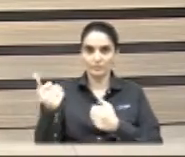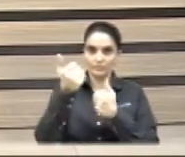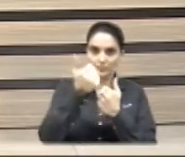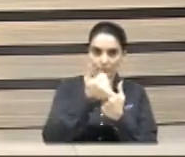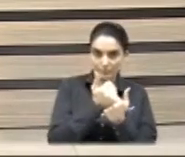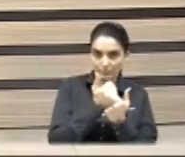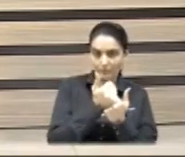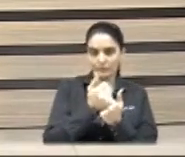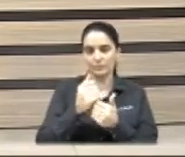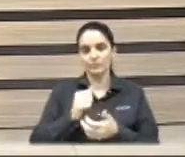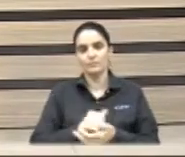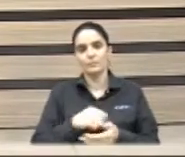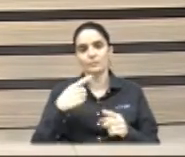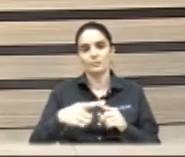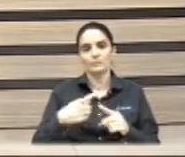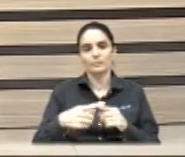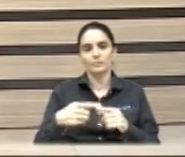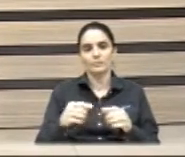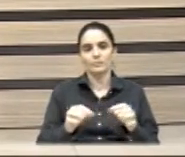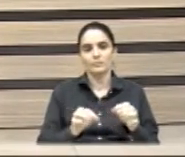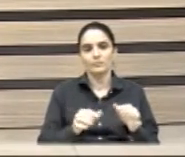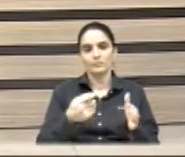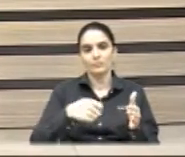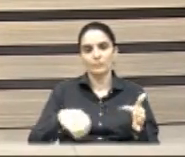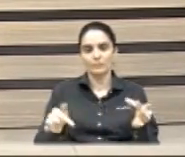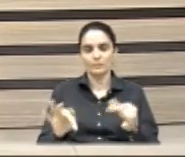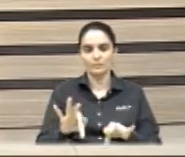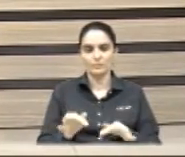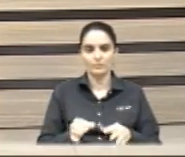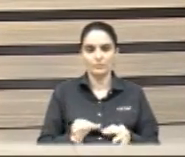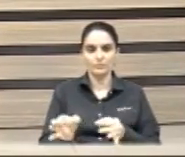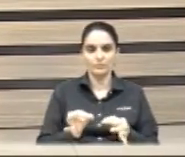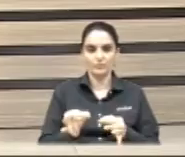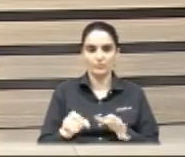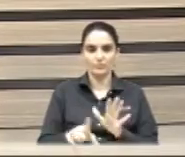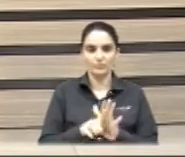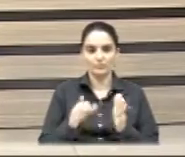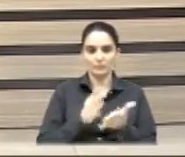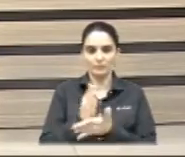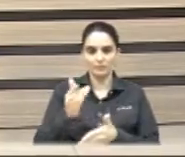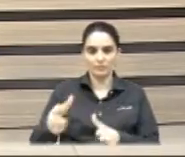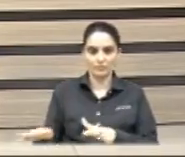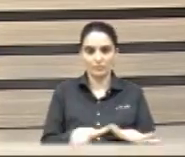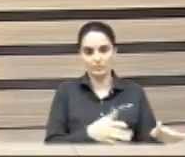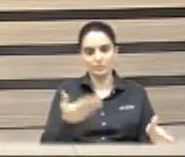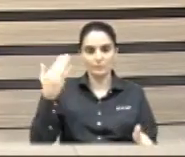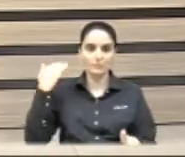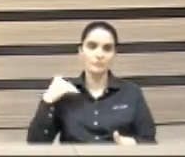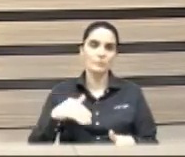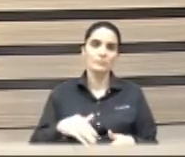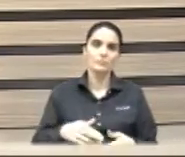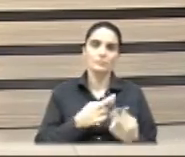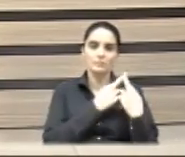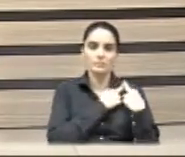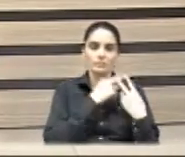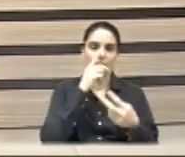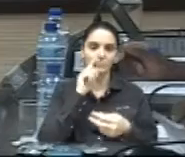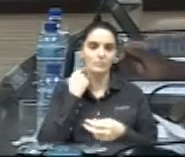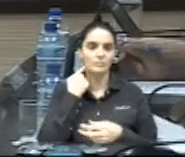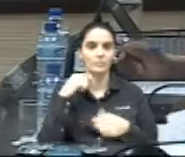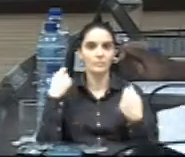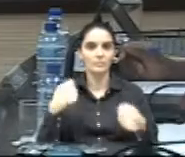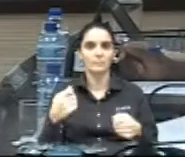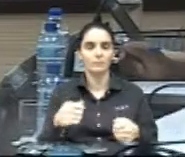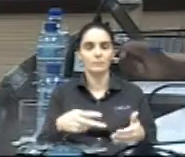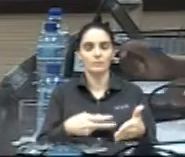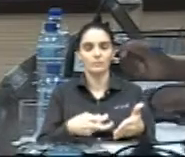presidência, pois a redação final do projeto de lei aprovado na semana passada, de minha autoria, necessita da